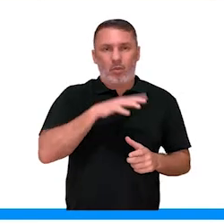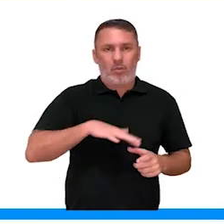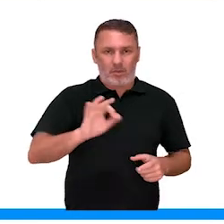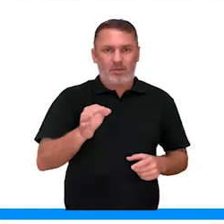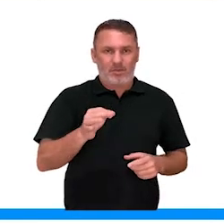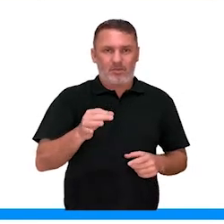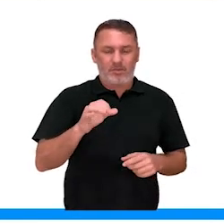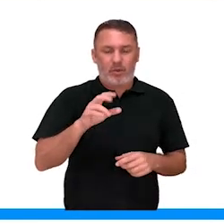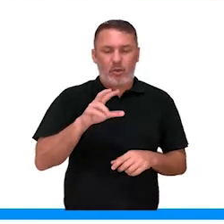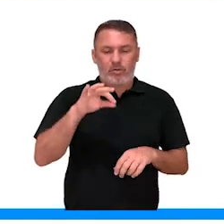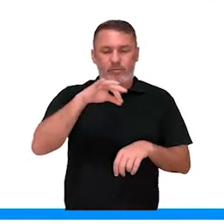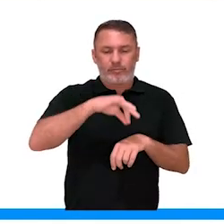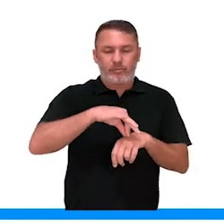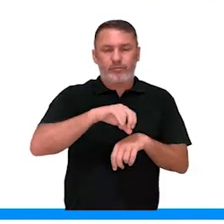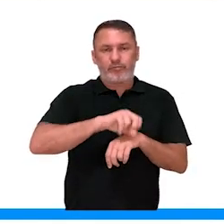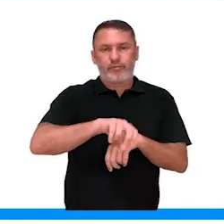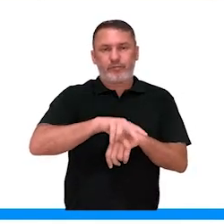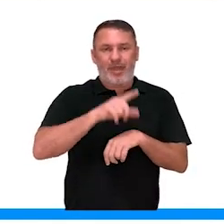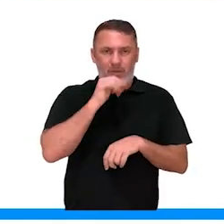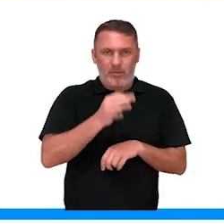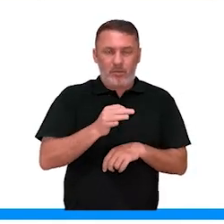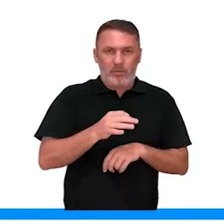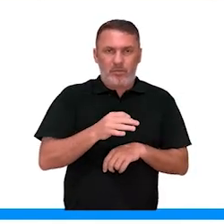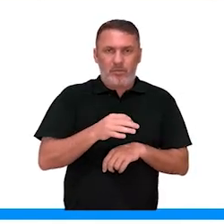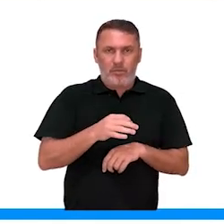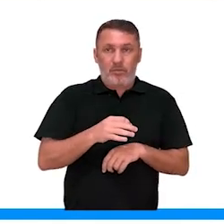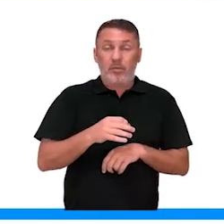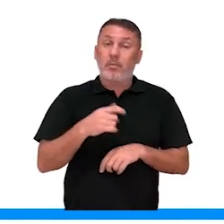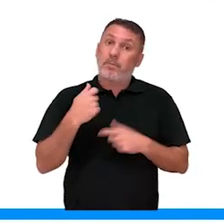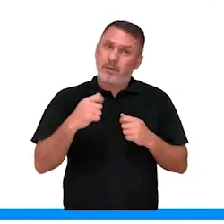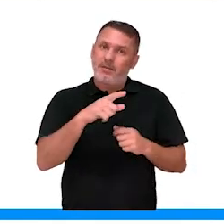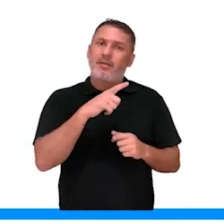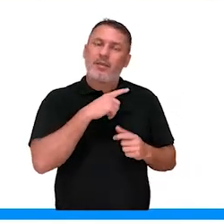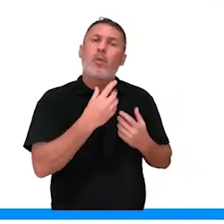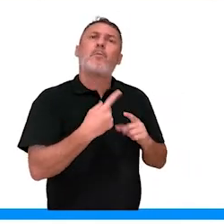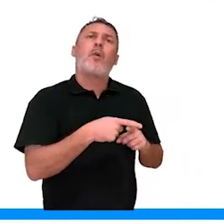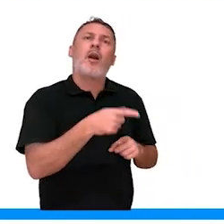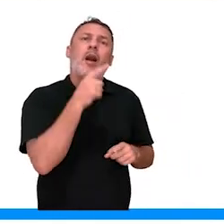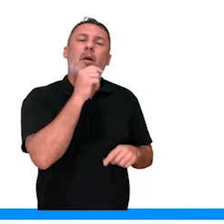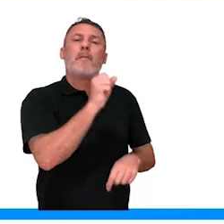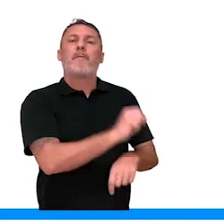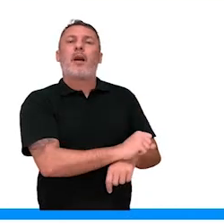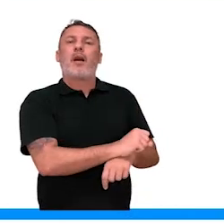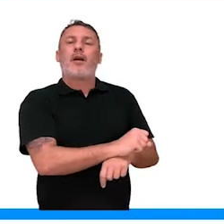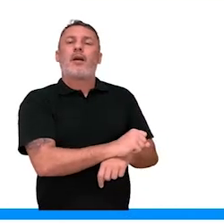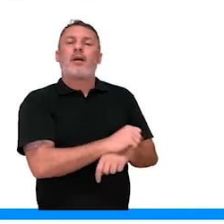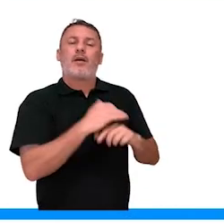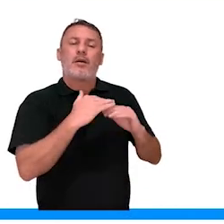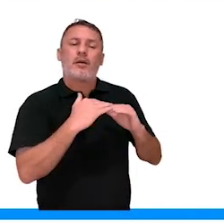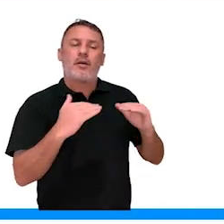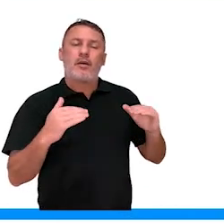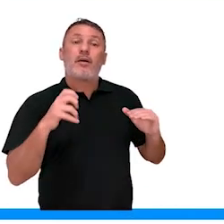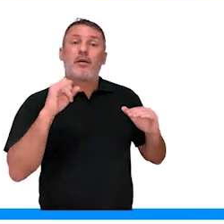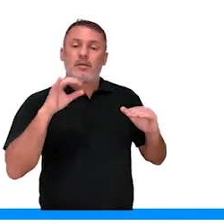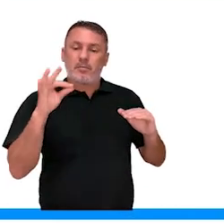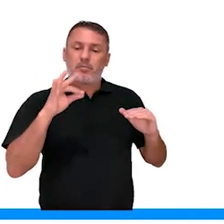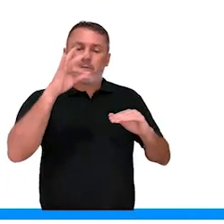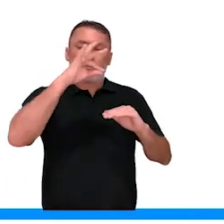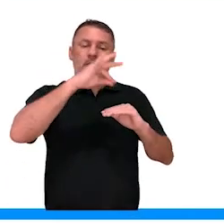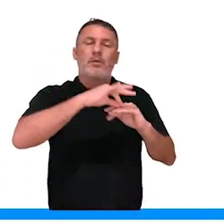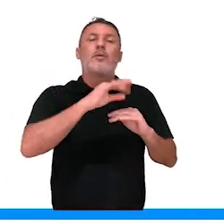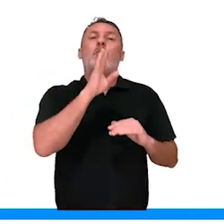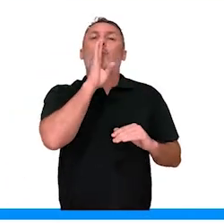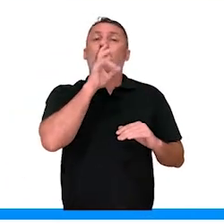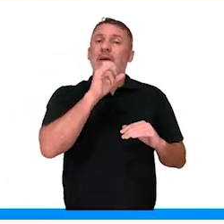água. Então, para ele conseguir se reproduzir, ele precisa contar com essa função de tensão superficial, porque